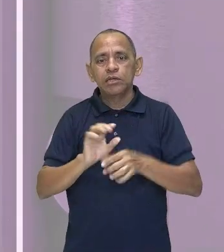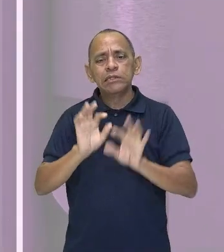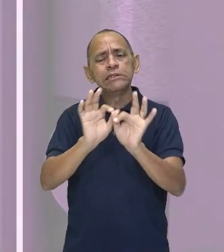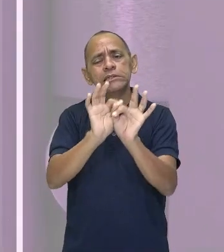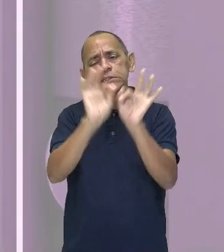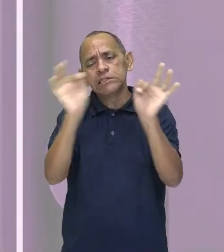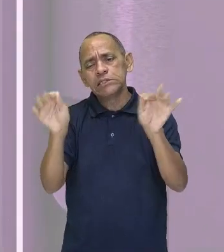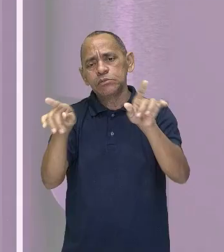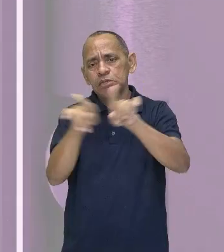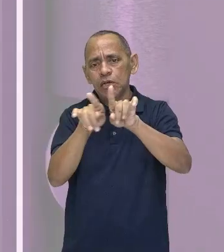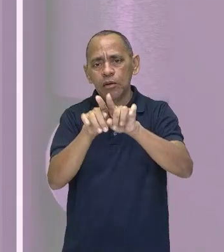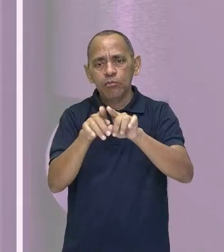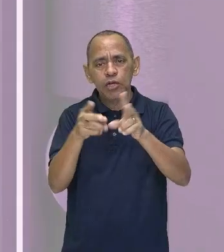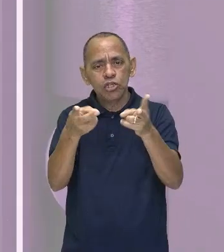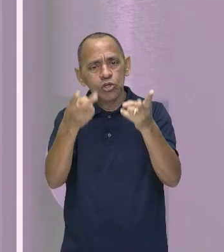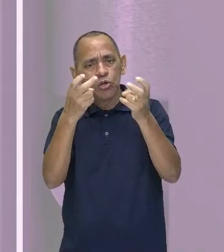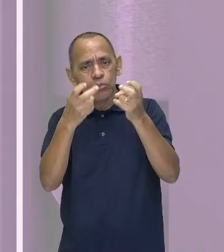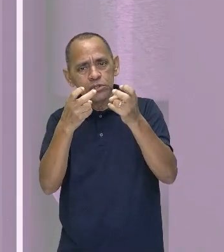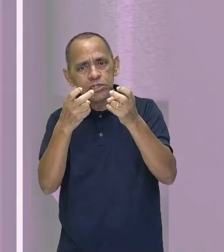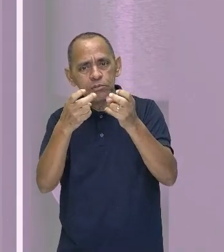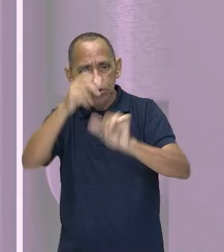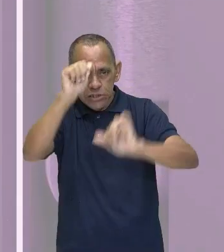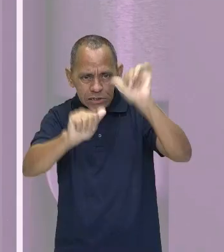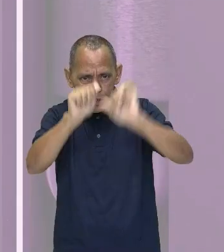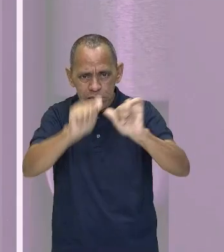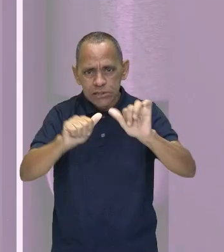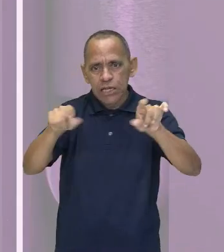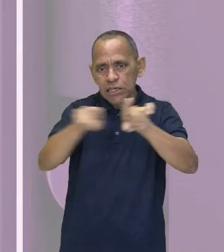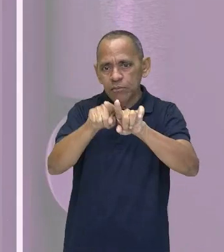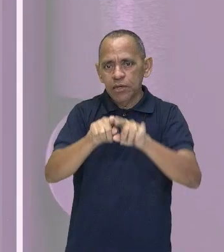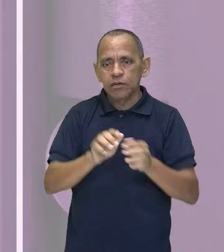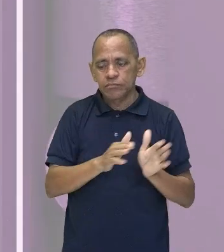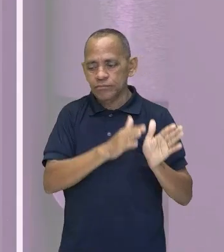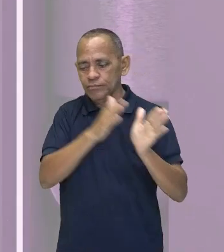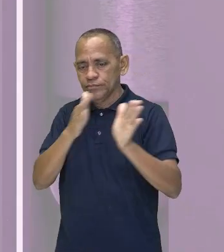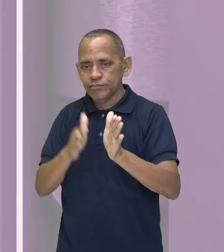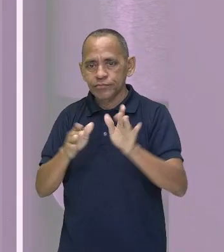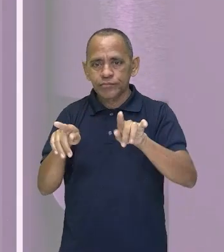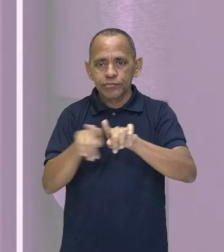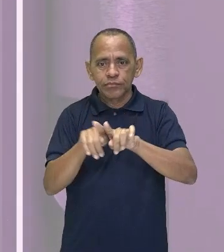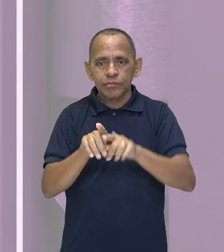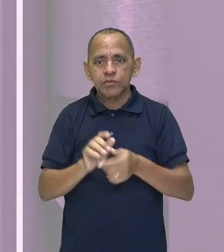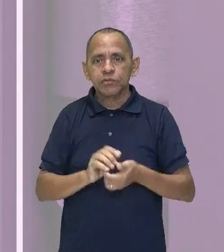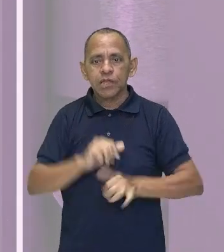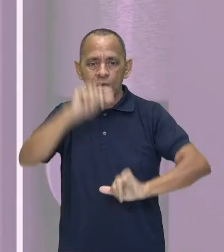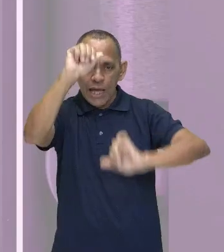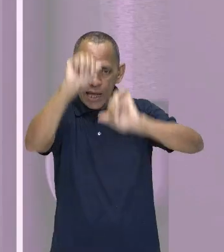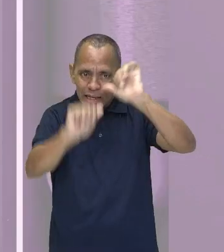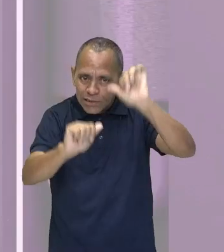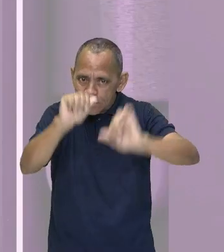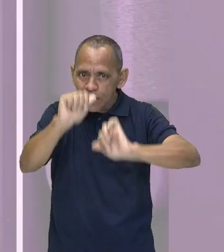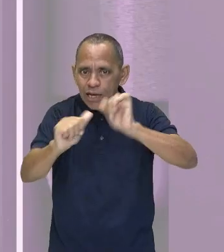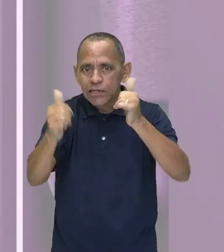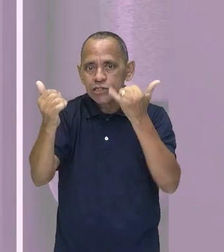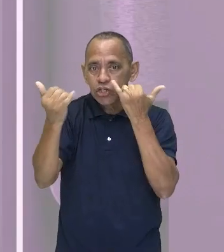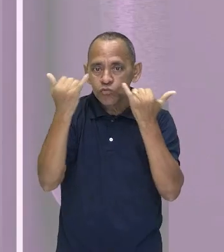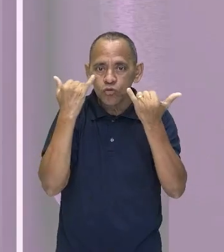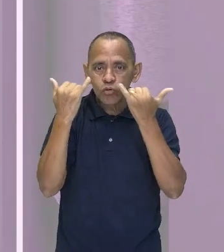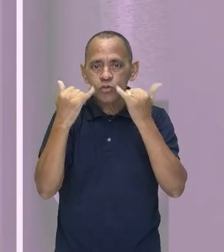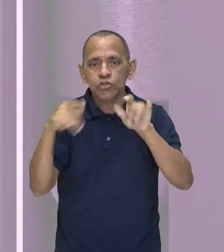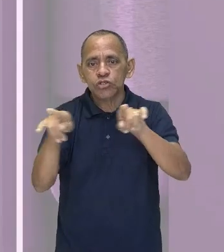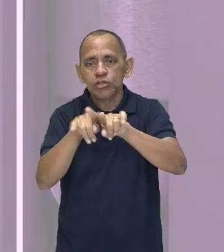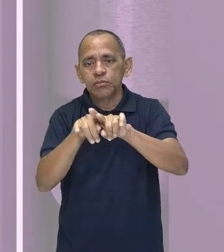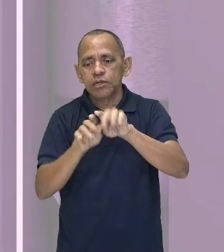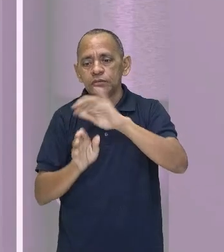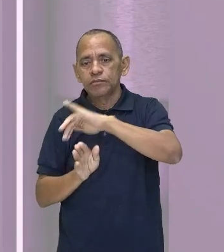se interpretar, tá bom? Que é justamente a nossa próxima etapa, que é a interpretação das informações.